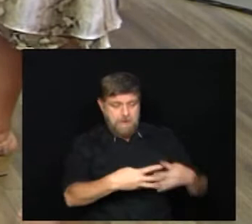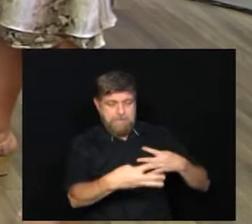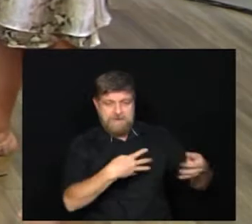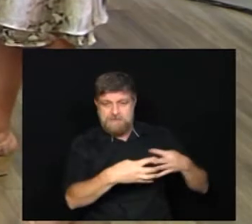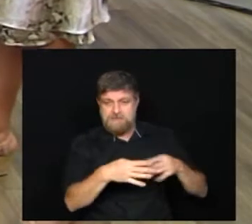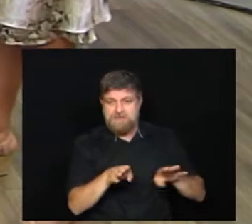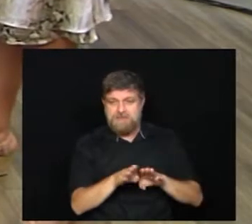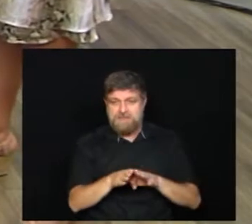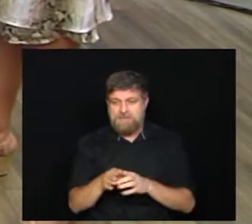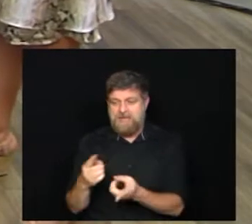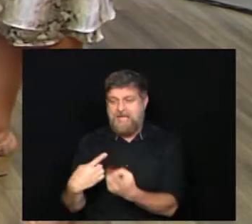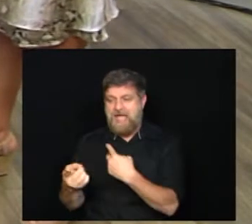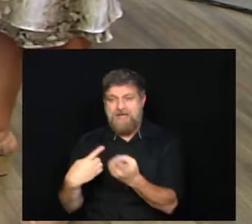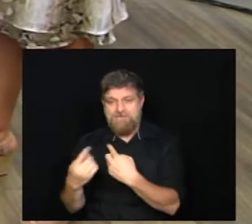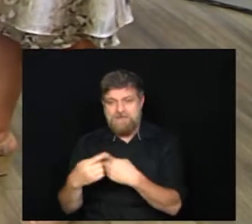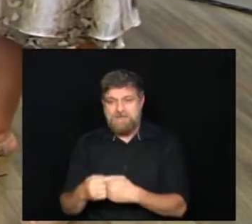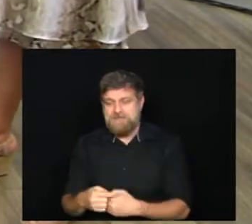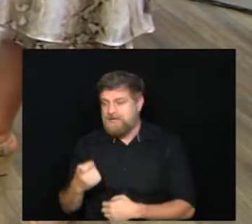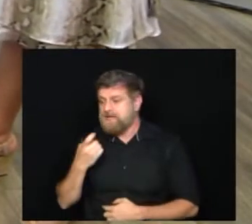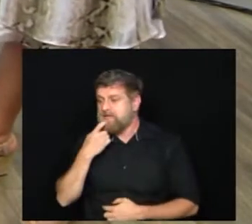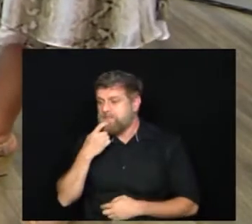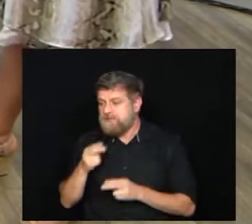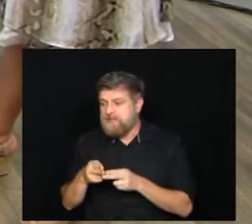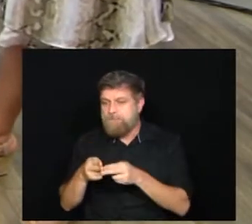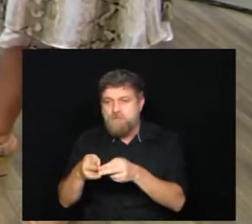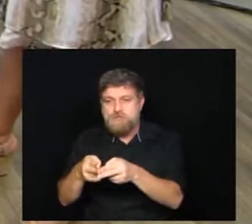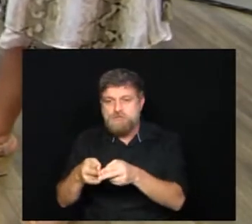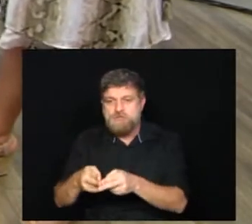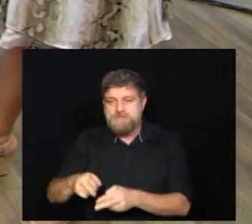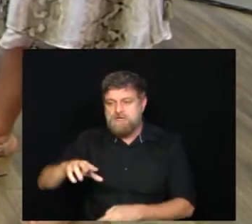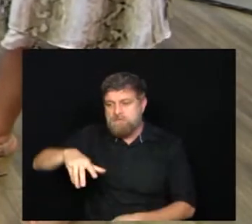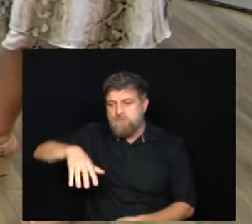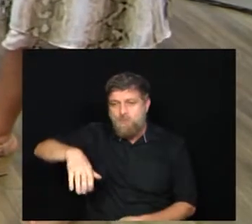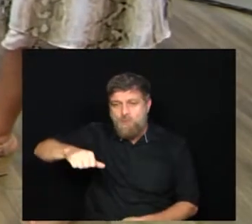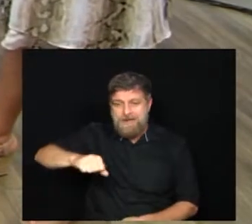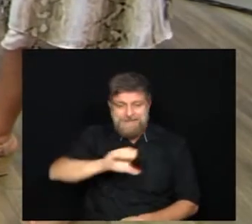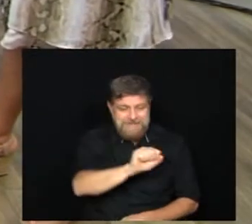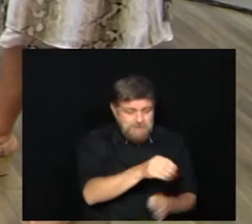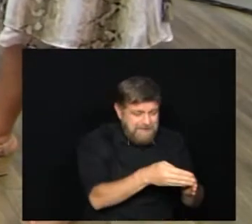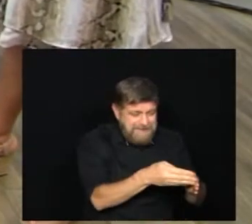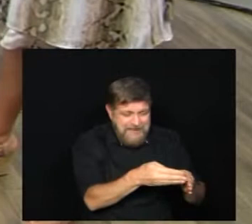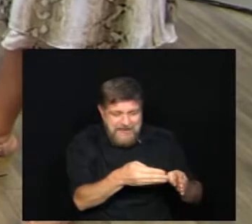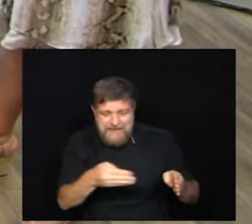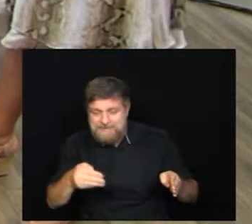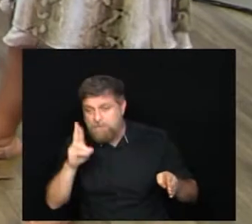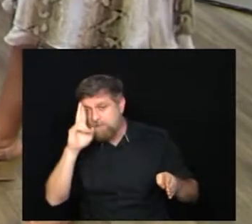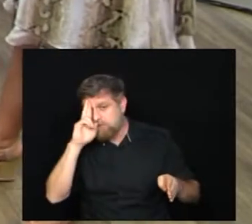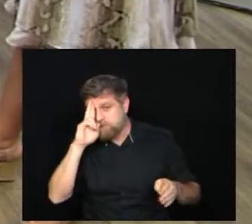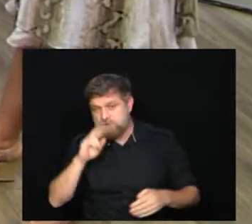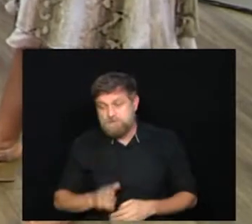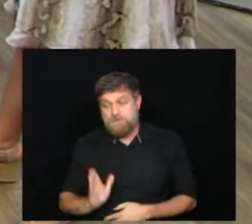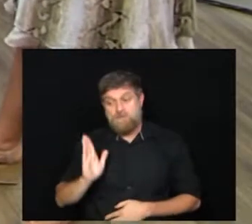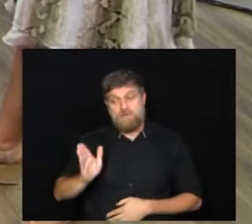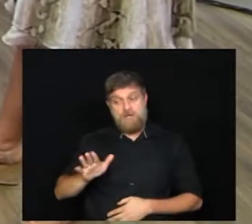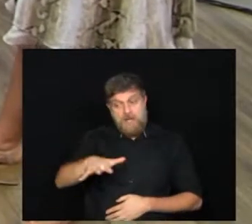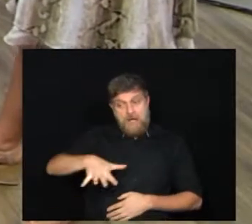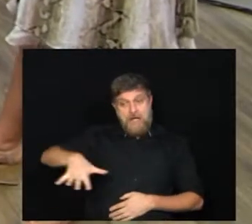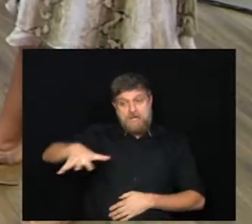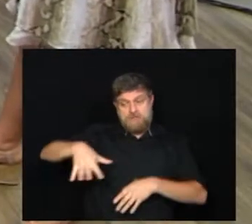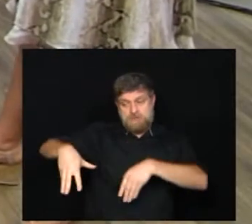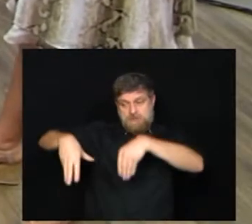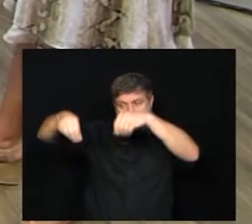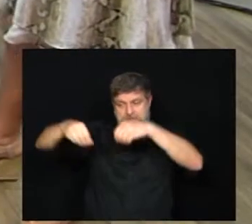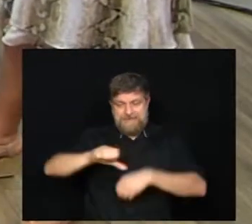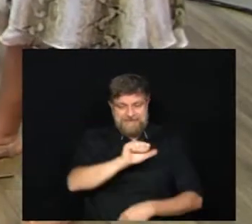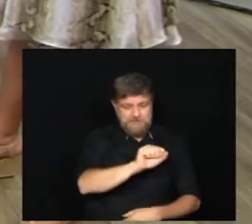e na saída da Campinas Mogi, essa falta d'água está prevista das 8 da manhã ao meio-dia. Já na região do Castelo,